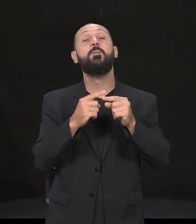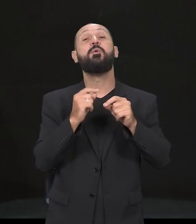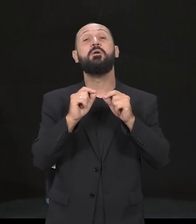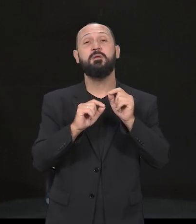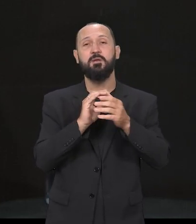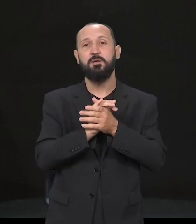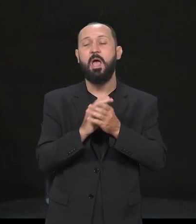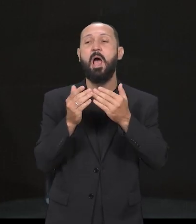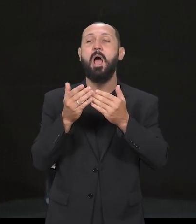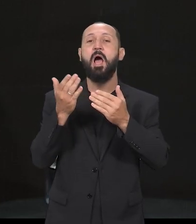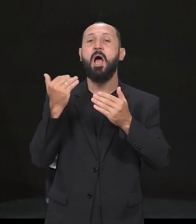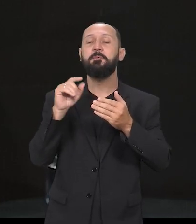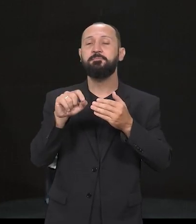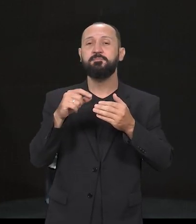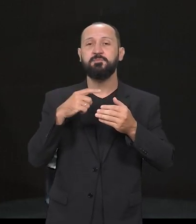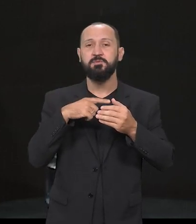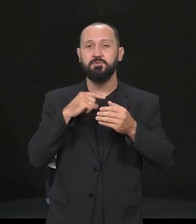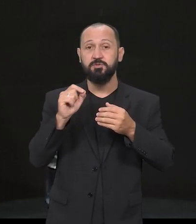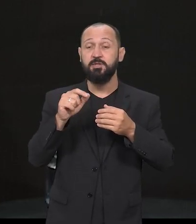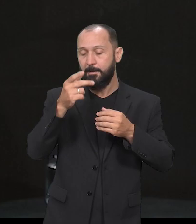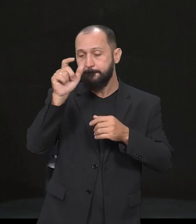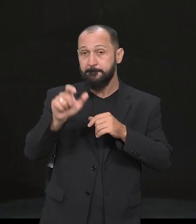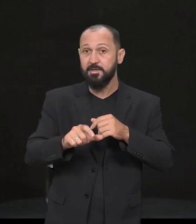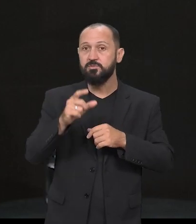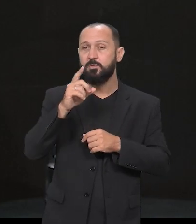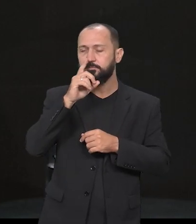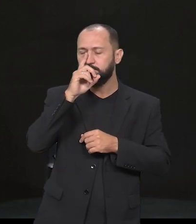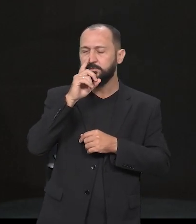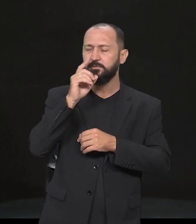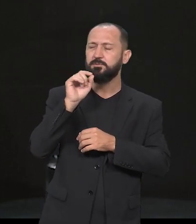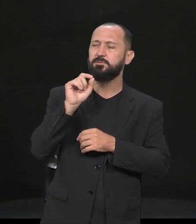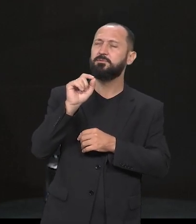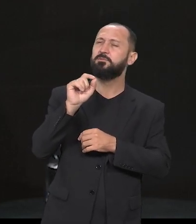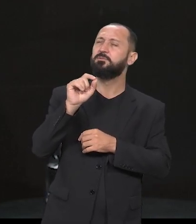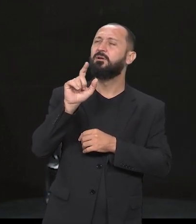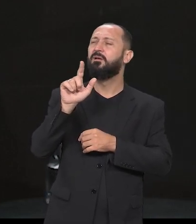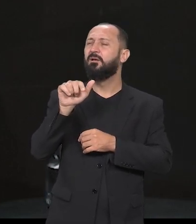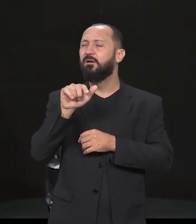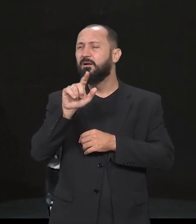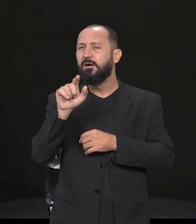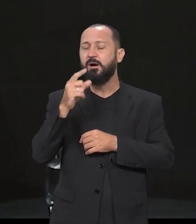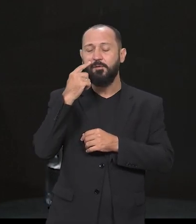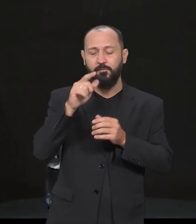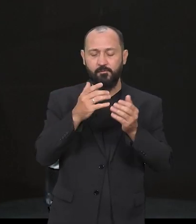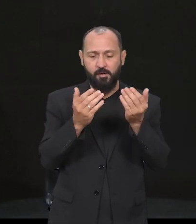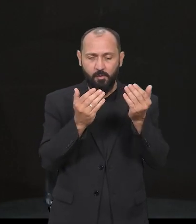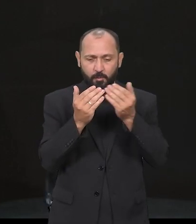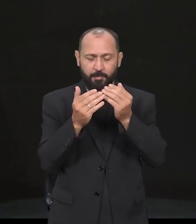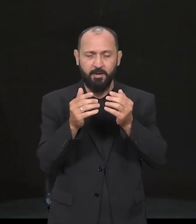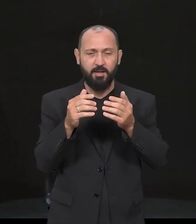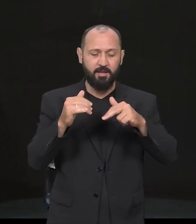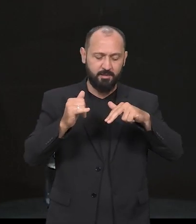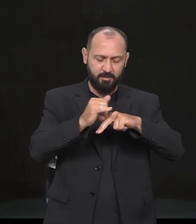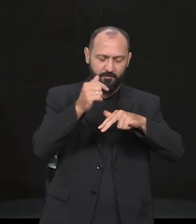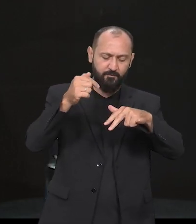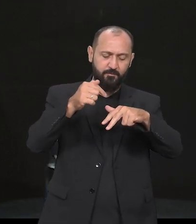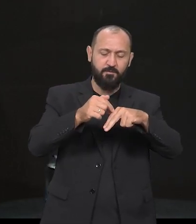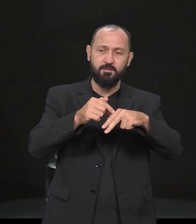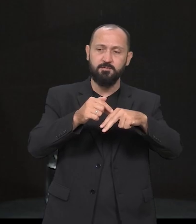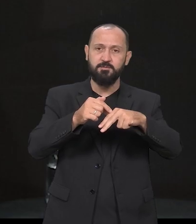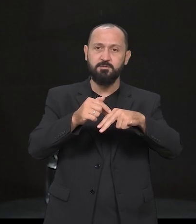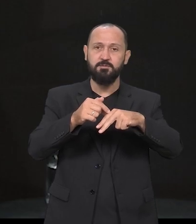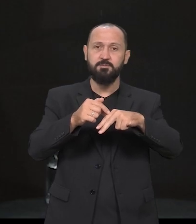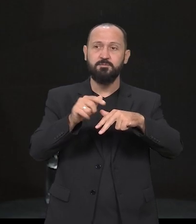porque naquele momento tinha-se um suspeito. Quando a gente foi fazer a análise do projétil da vítima, não